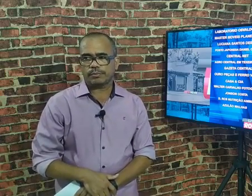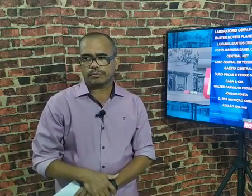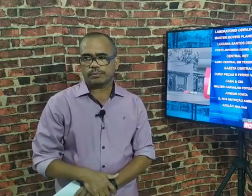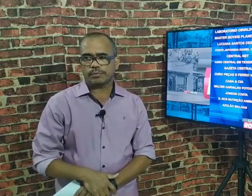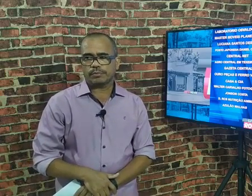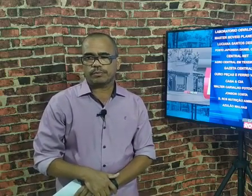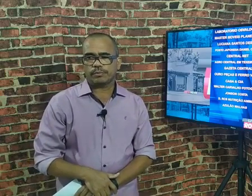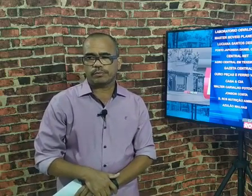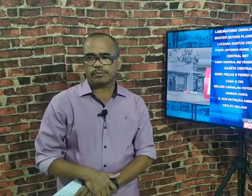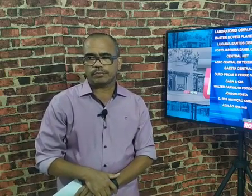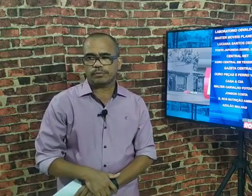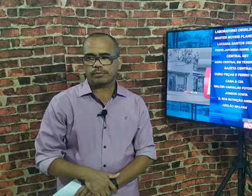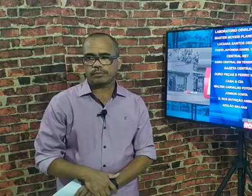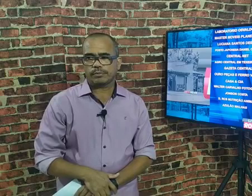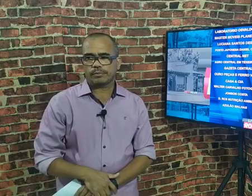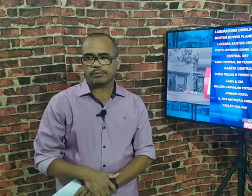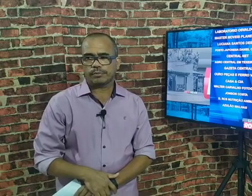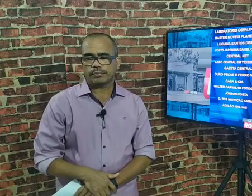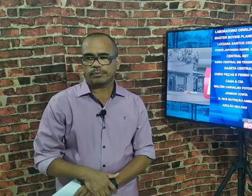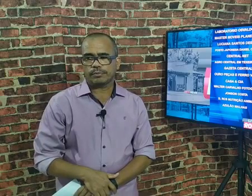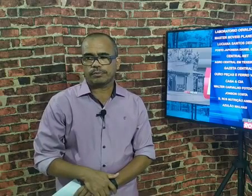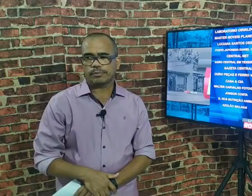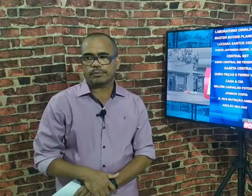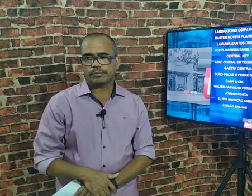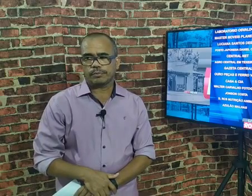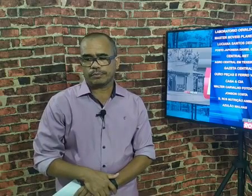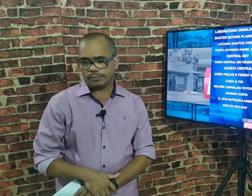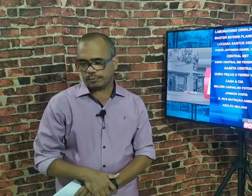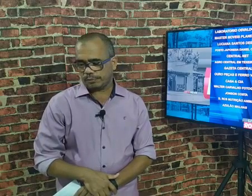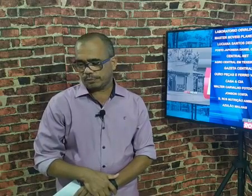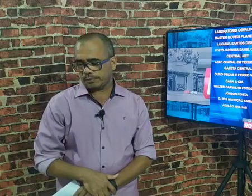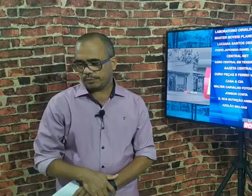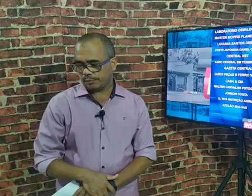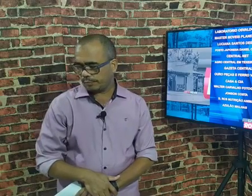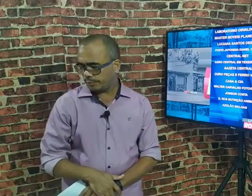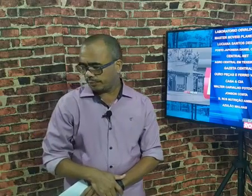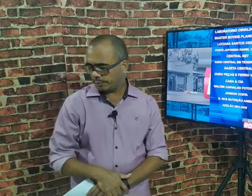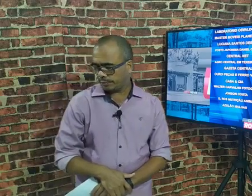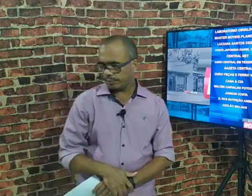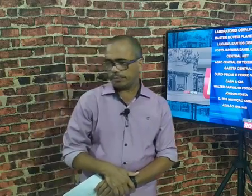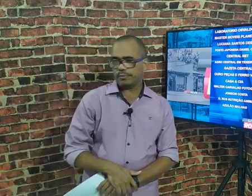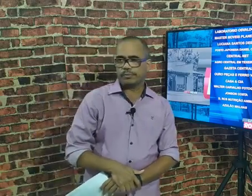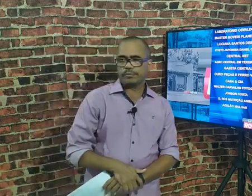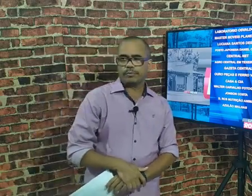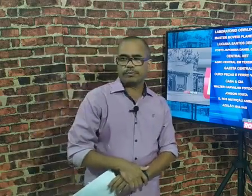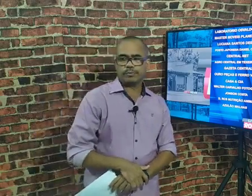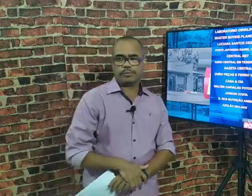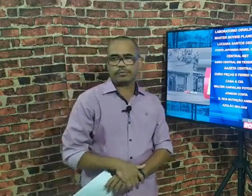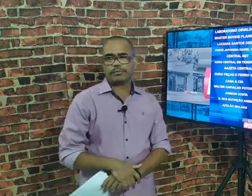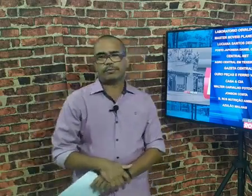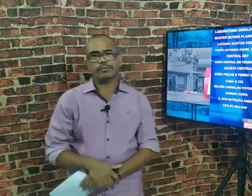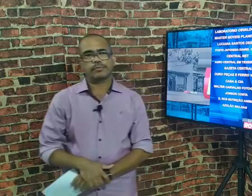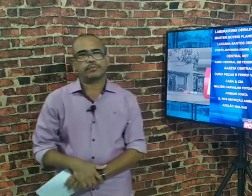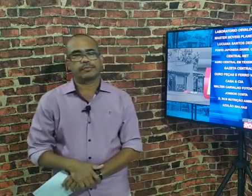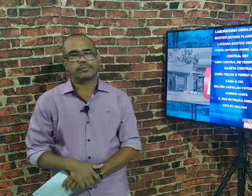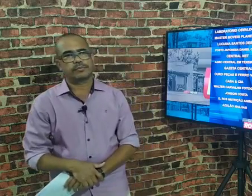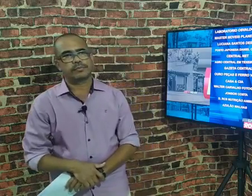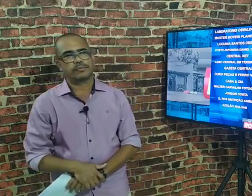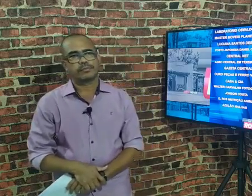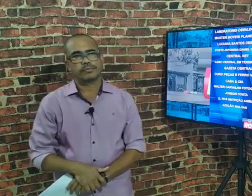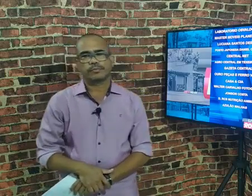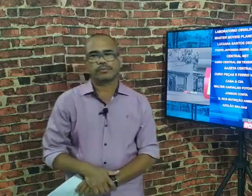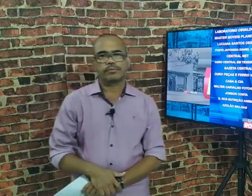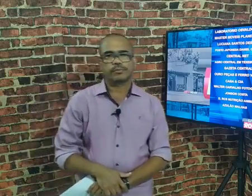Hélio de Medeiros vamos ver aqui na outra página que Valério e dir Custódio é